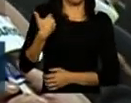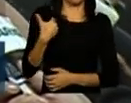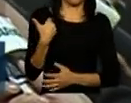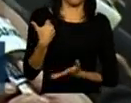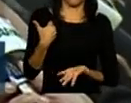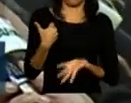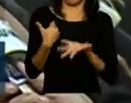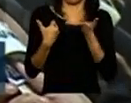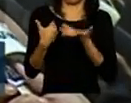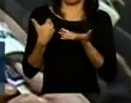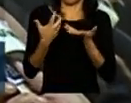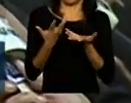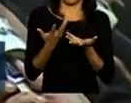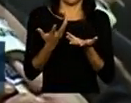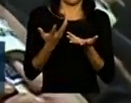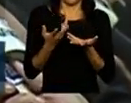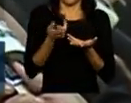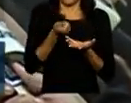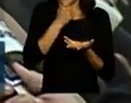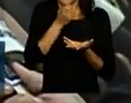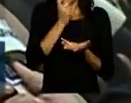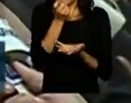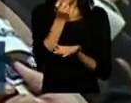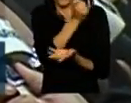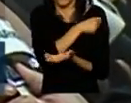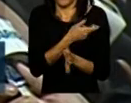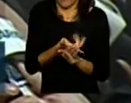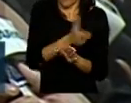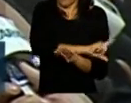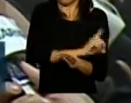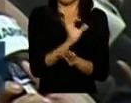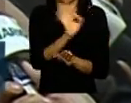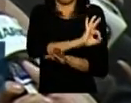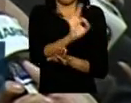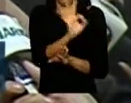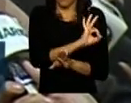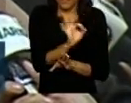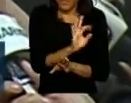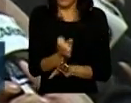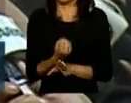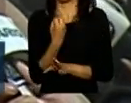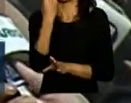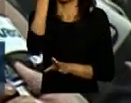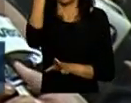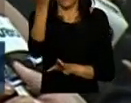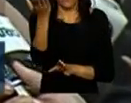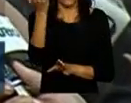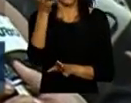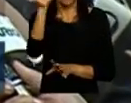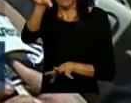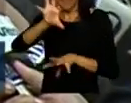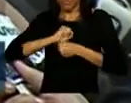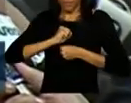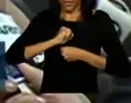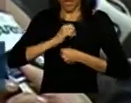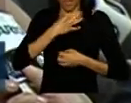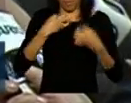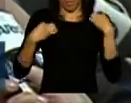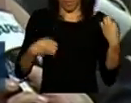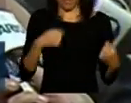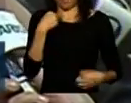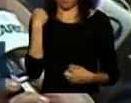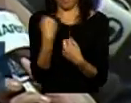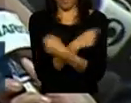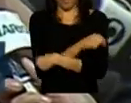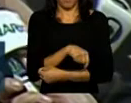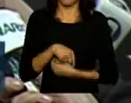mais elevada que não estavam na faixa etária específica de vacinação do sarampo neste momento contrair o sarampo e o retorno